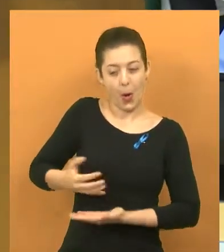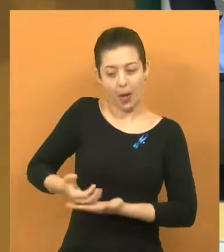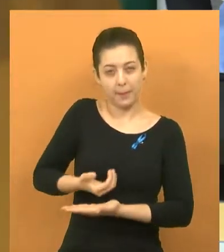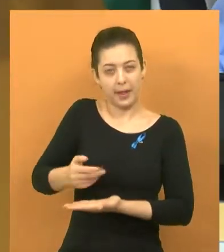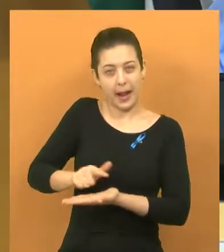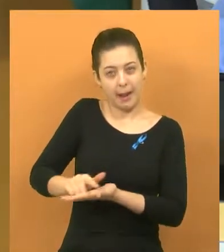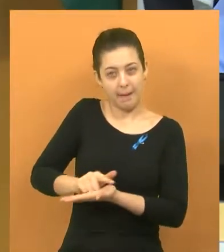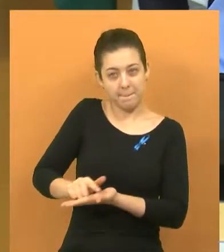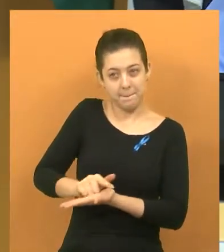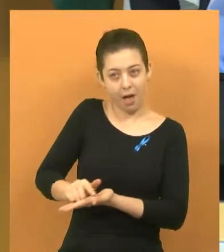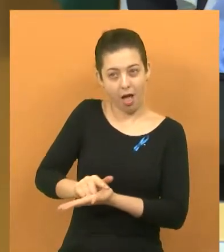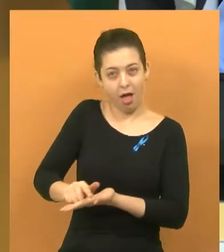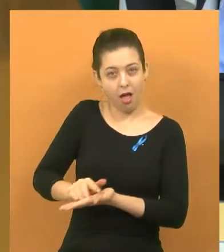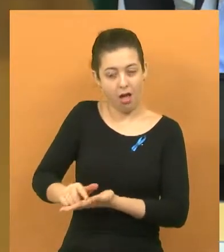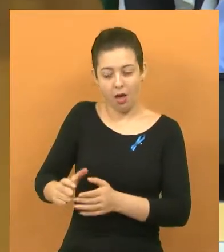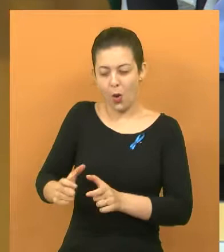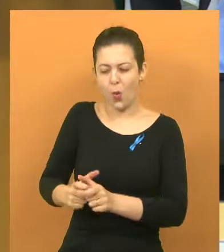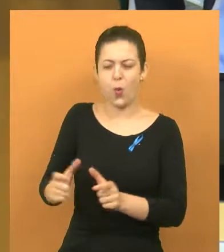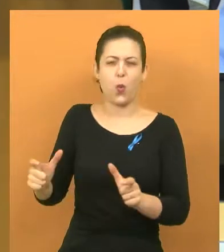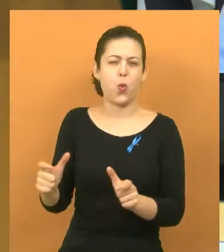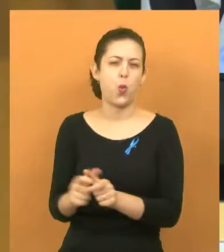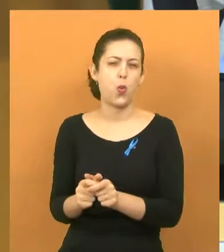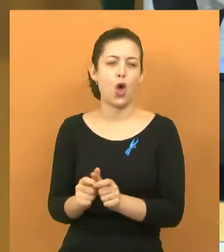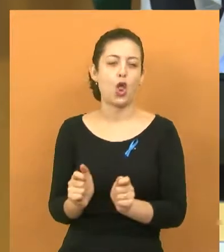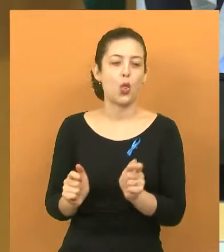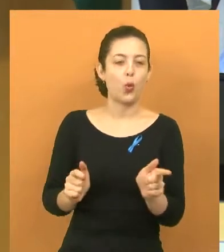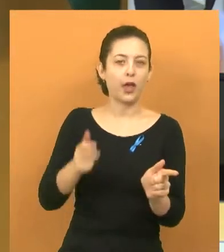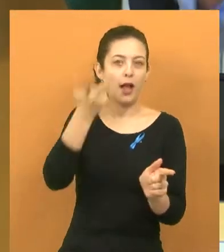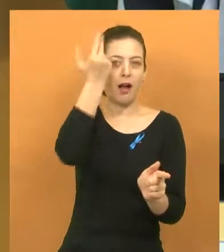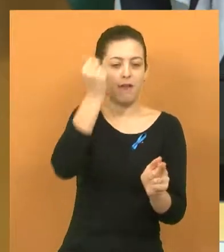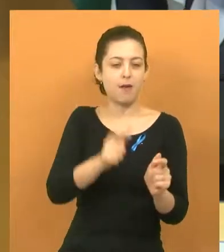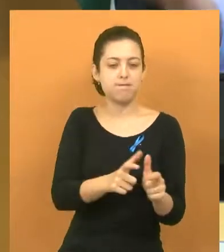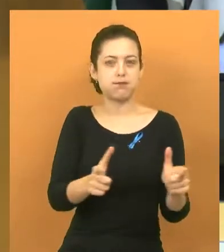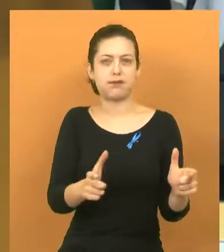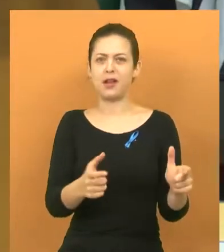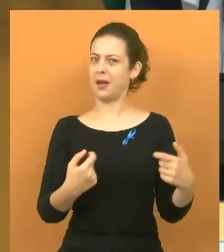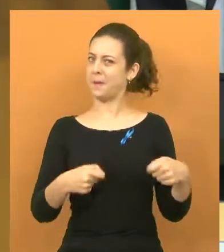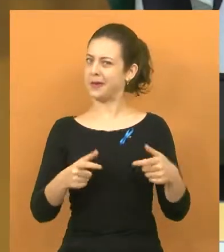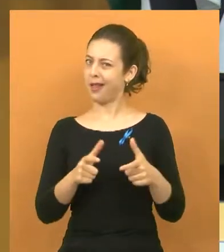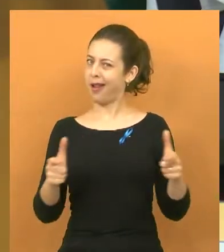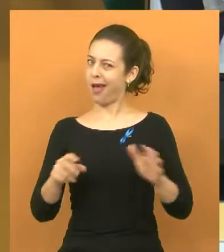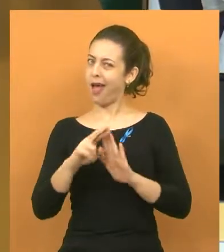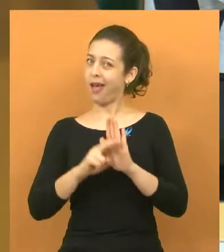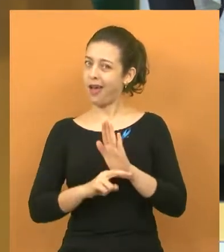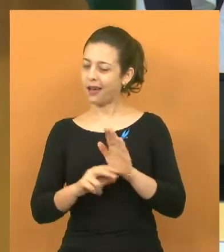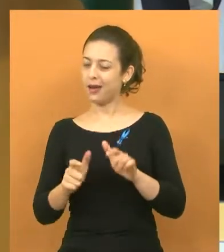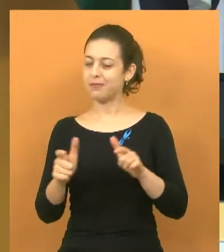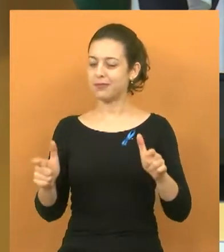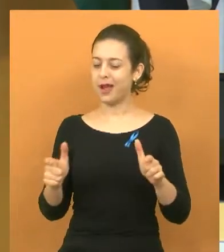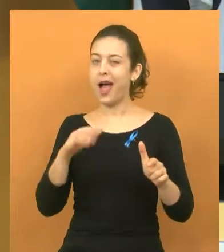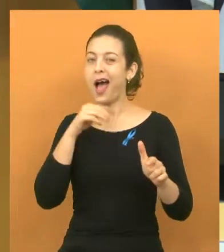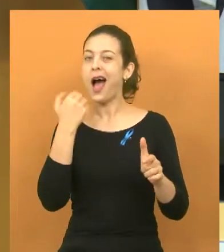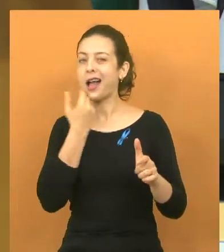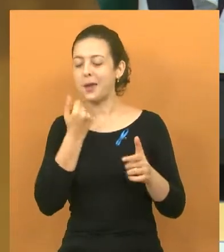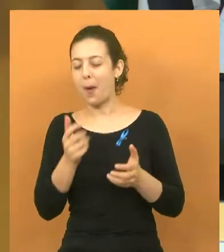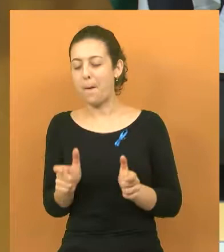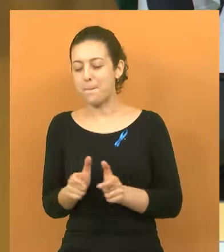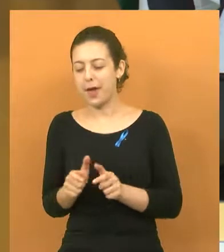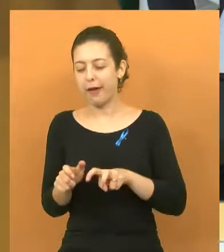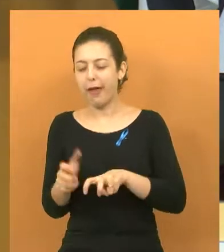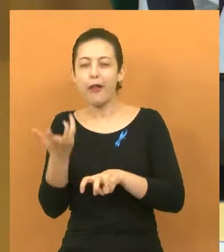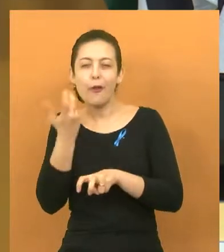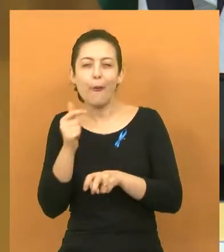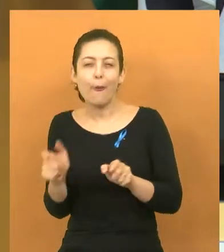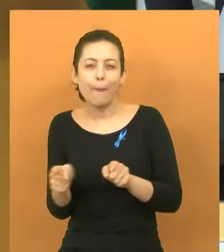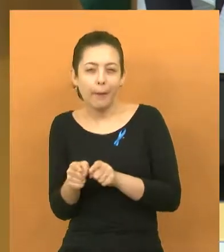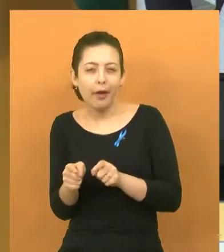um volume infinitamente menor do que o do cavalo. Então, acho que a gente tem que estender essa regra também. Se a pessoa quer ter um